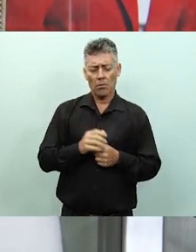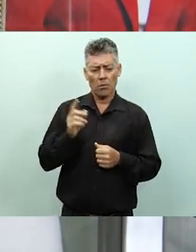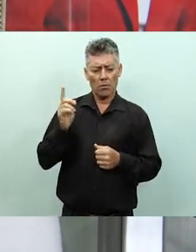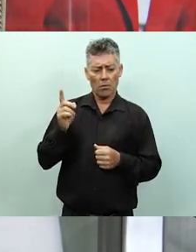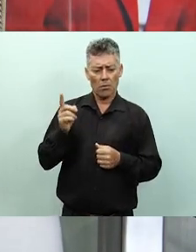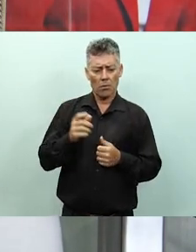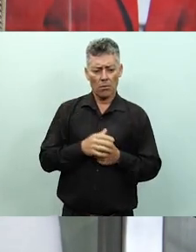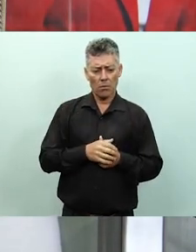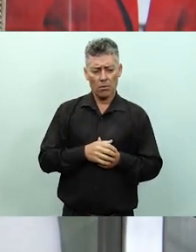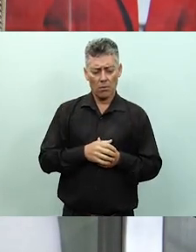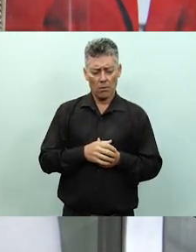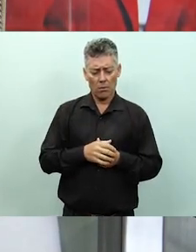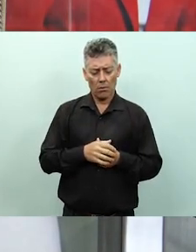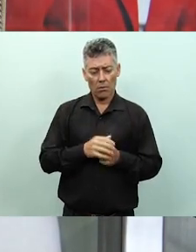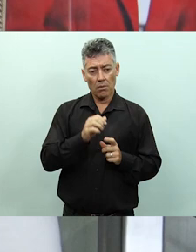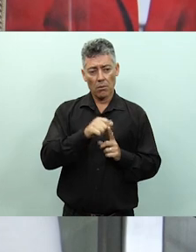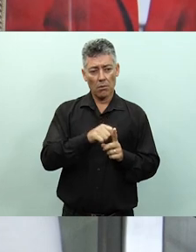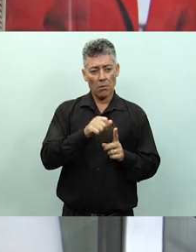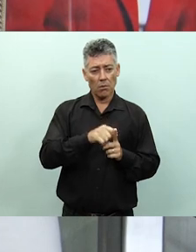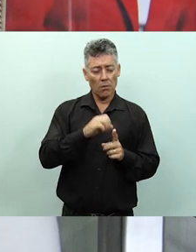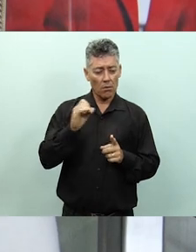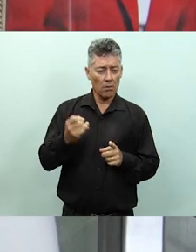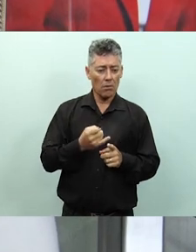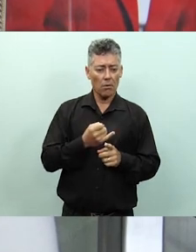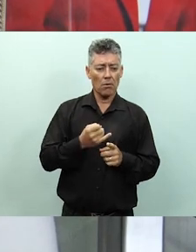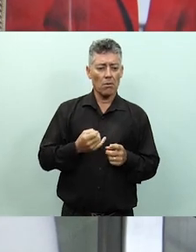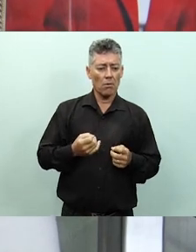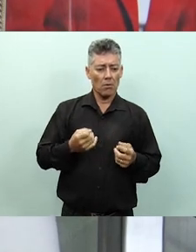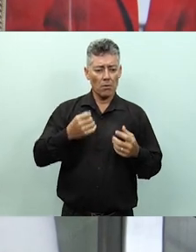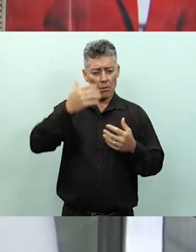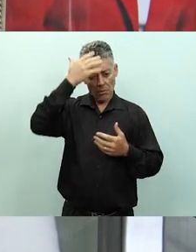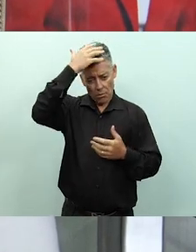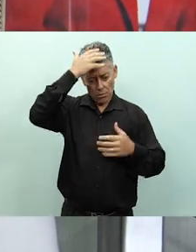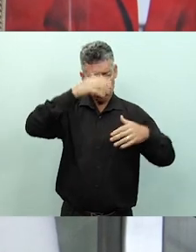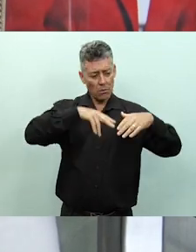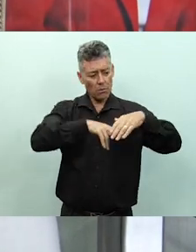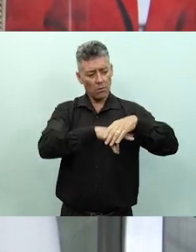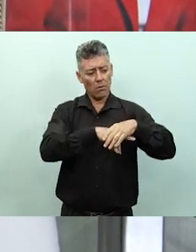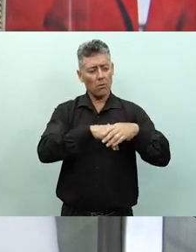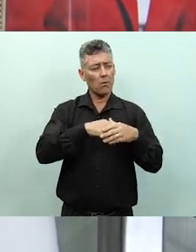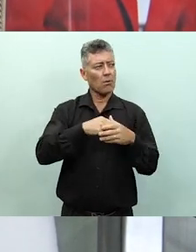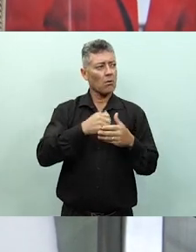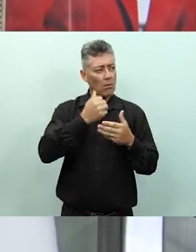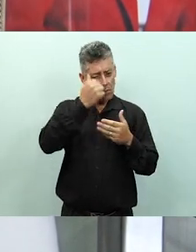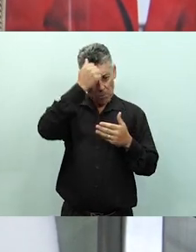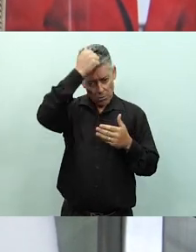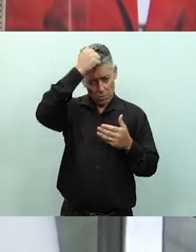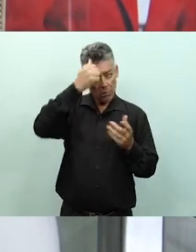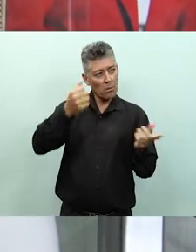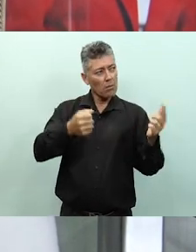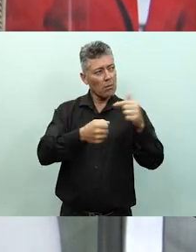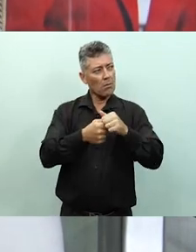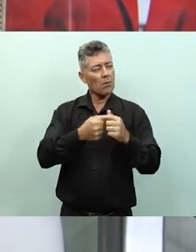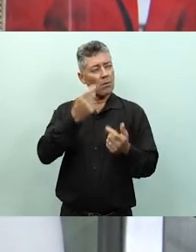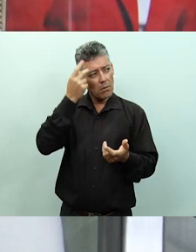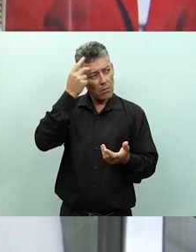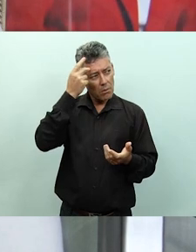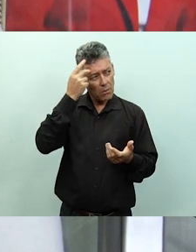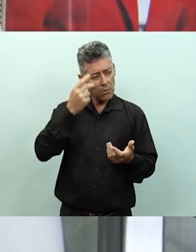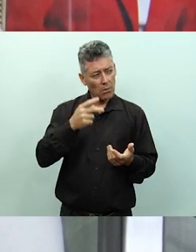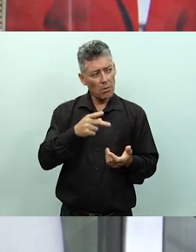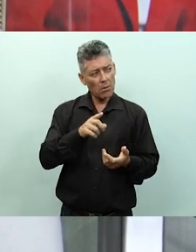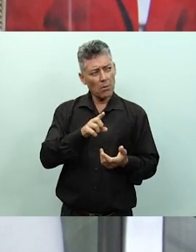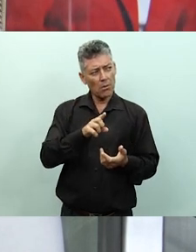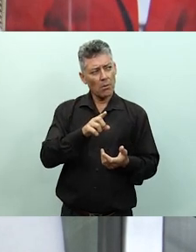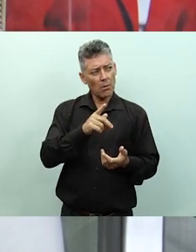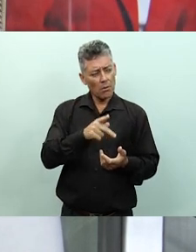foi quando ela voltou em janeiro e ficou fazendo a quimioterapia. E voltou para São Paulo para